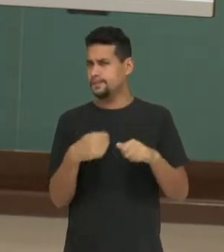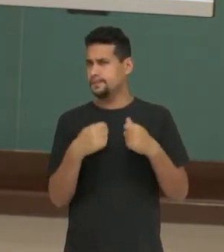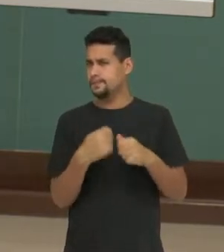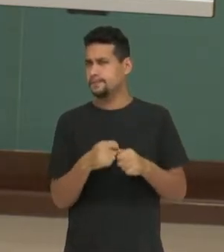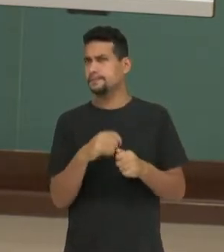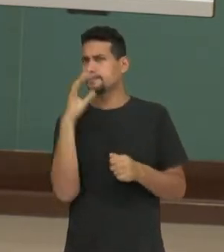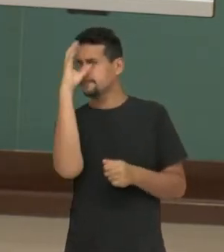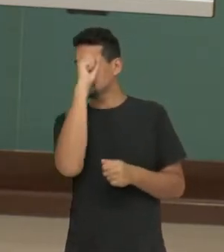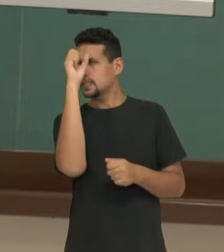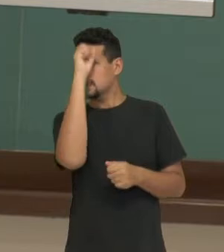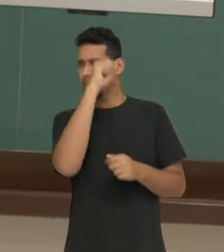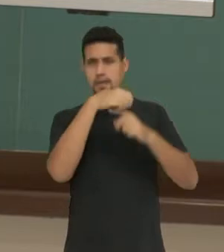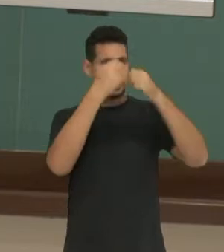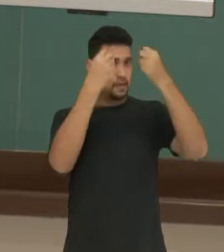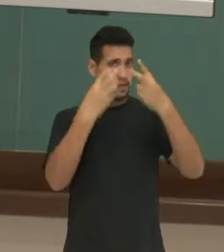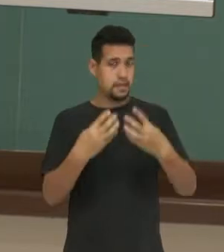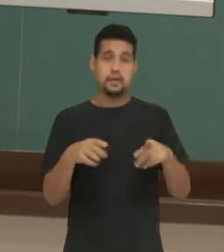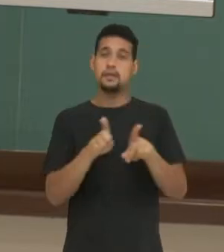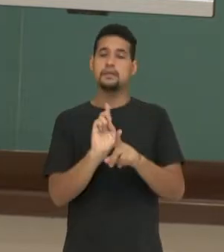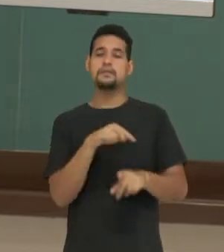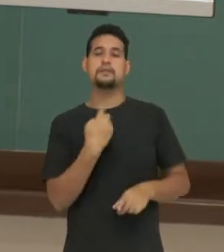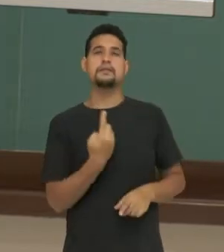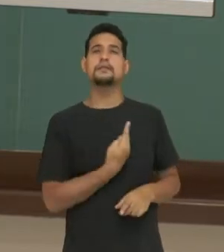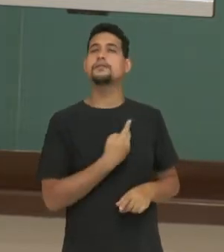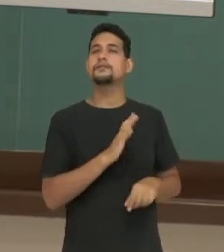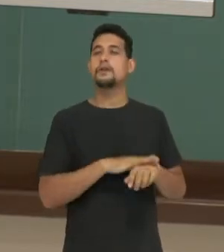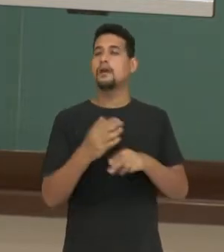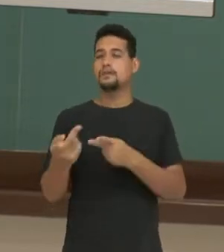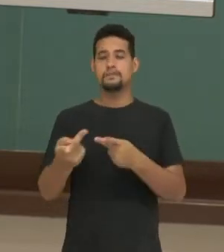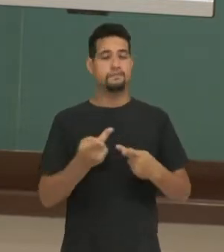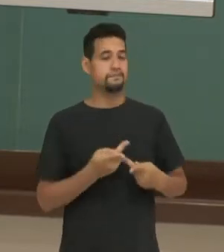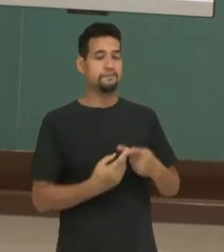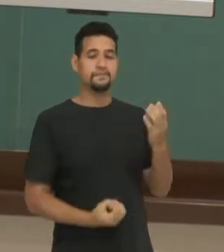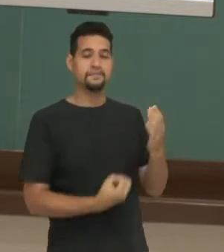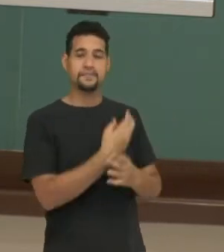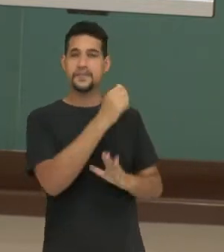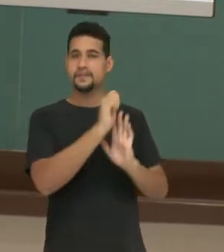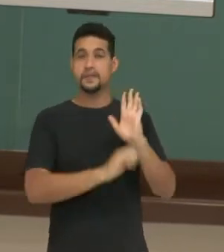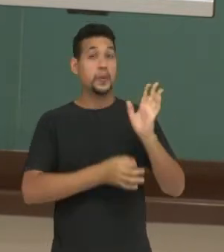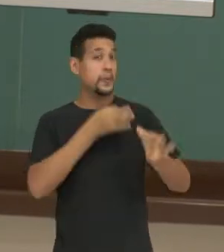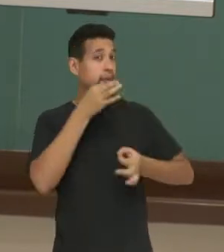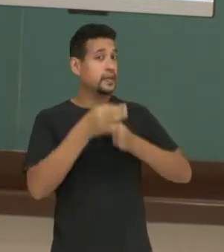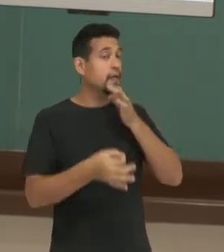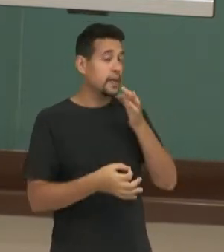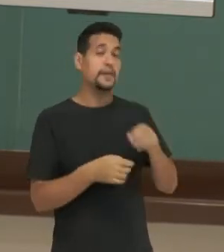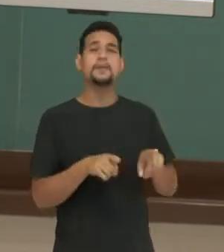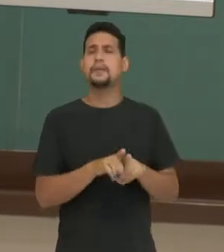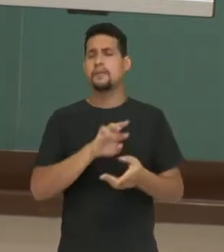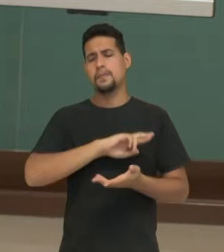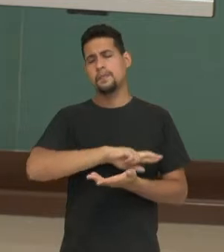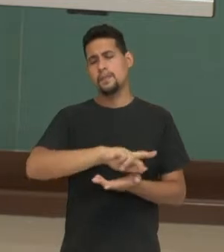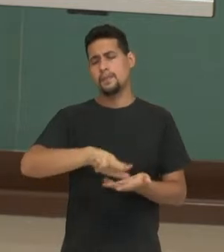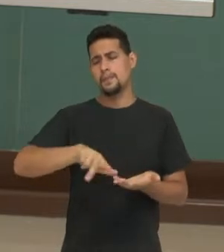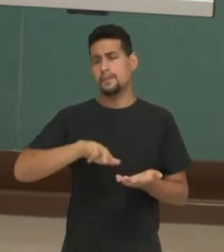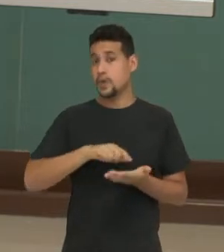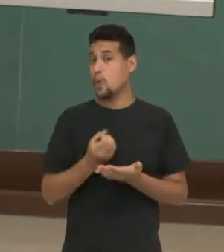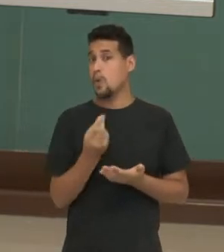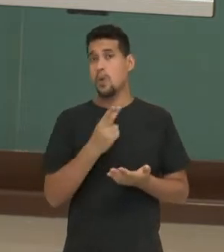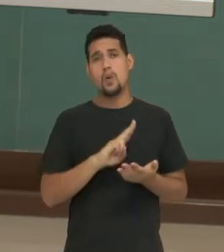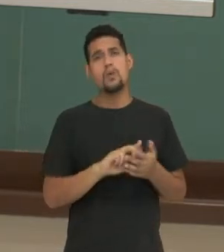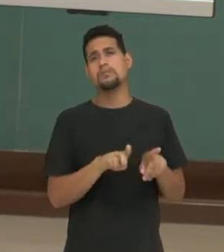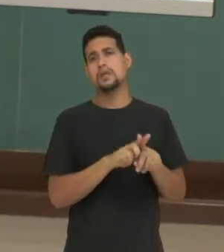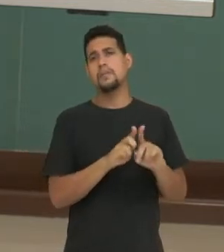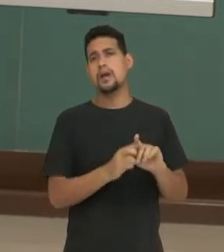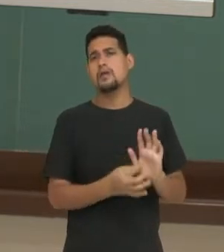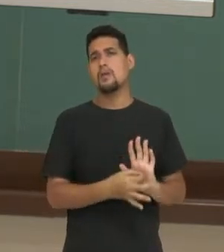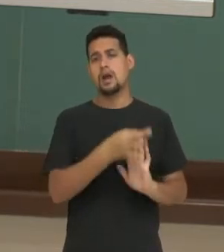e ressaltado no momento em que nós somos convidados a produzir um texto argumentativo, dissertativo, aí, ou um artigo de